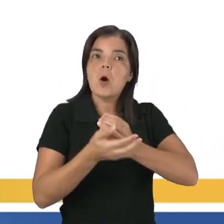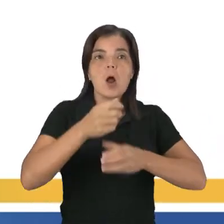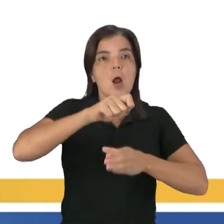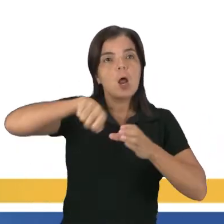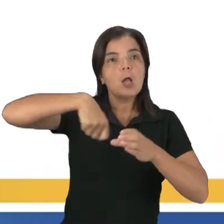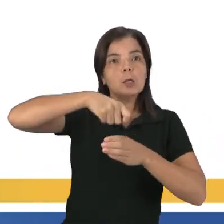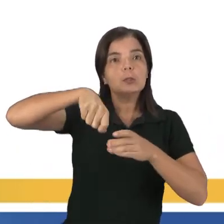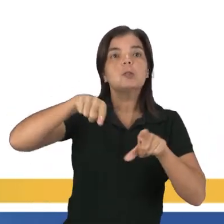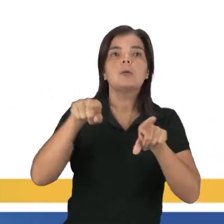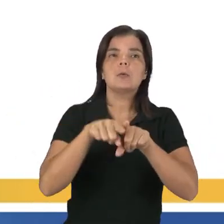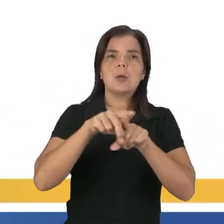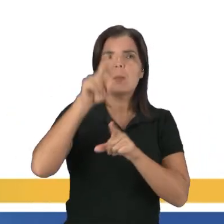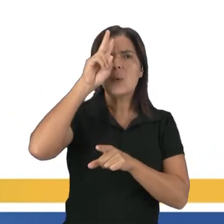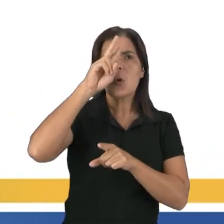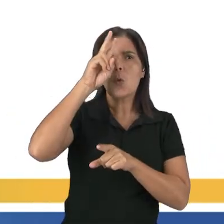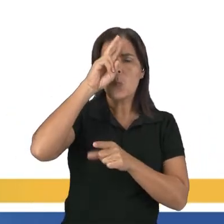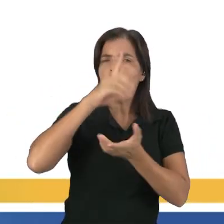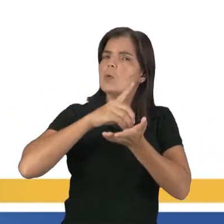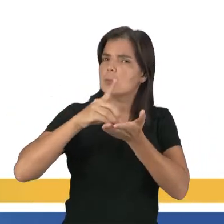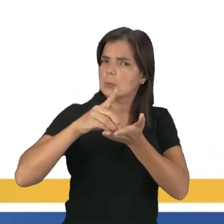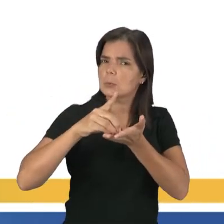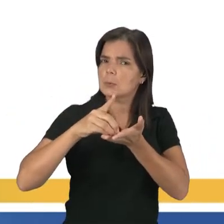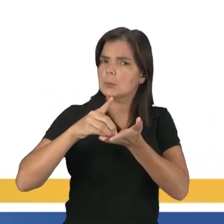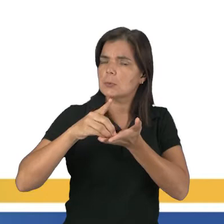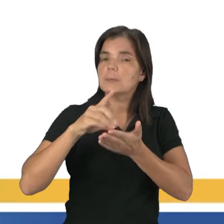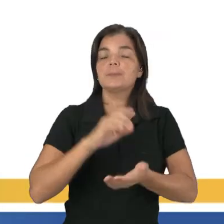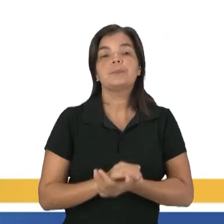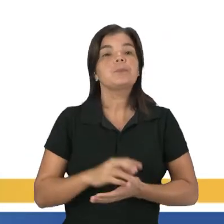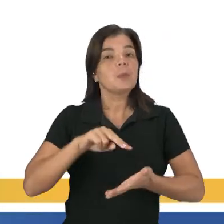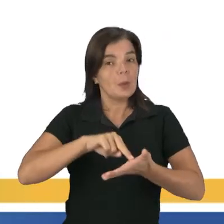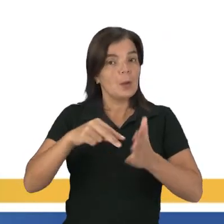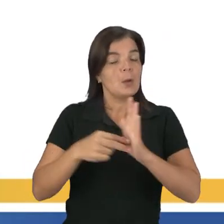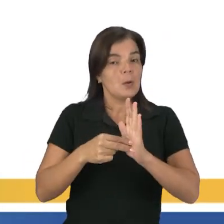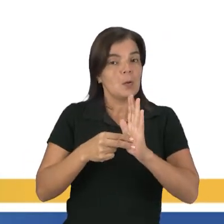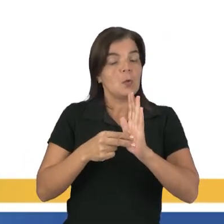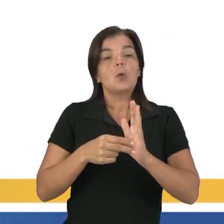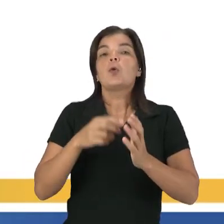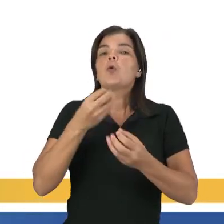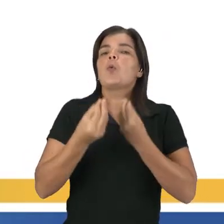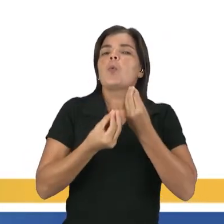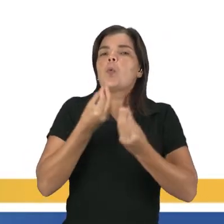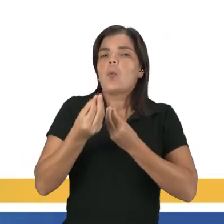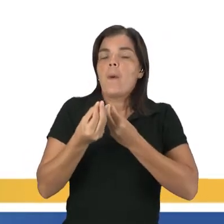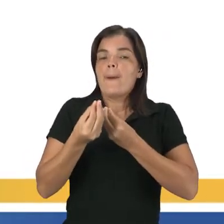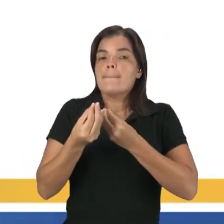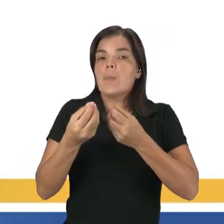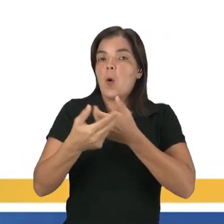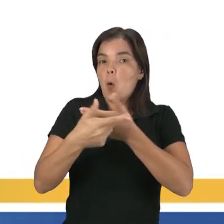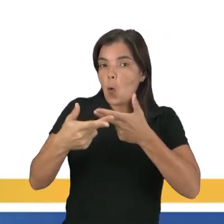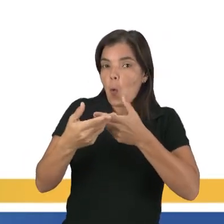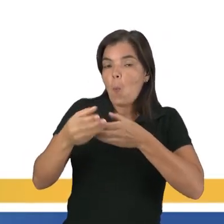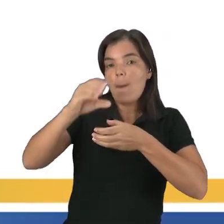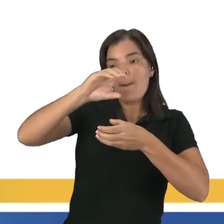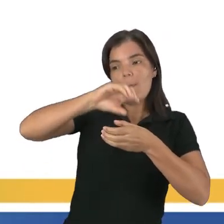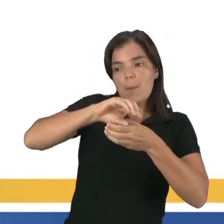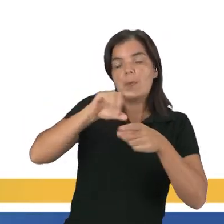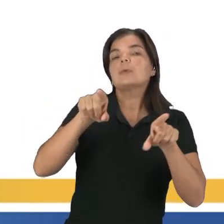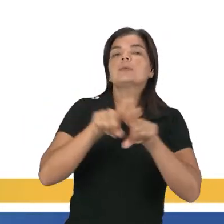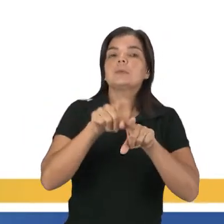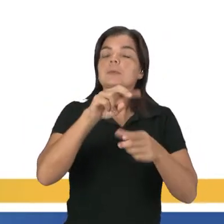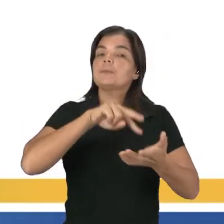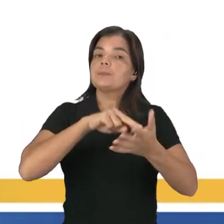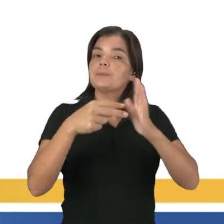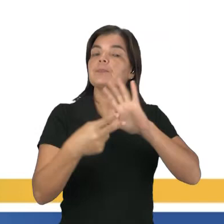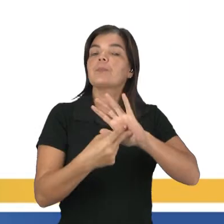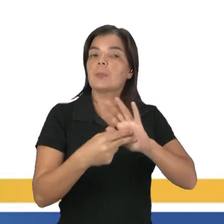sua cozinha, pessoal, em casa, que lembre o dicionário Aurélio? Ou seja, que tenha, no caso, como eu colocar um certo volume, né? Ou